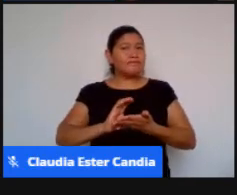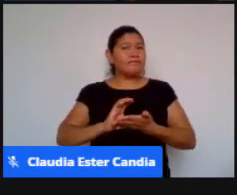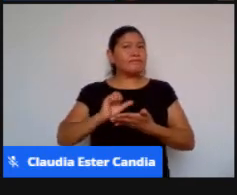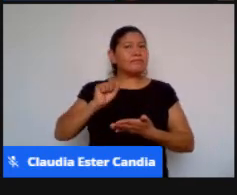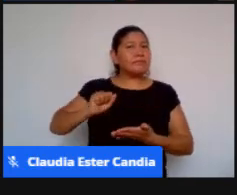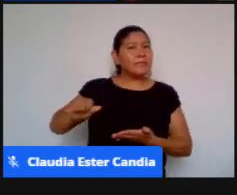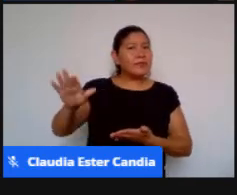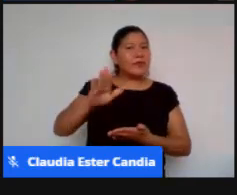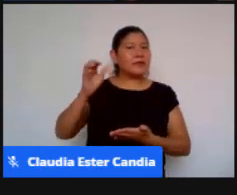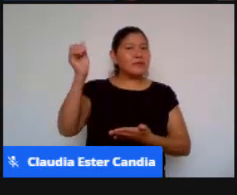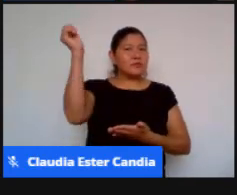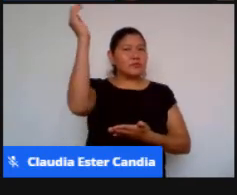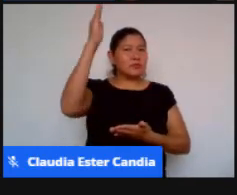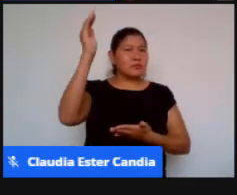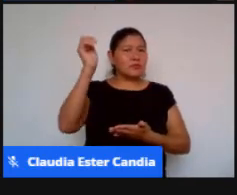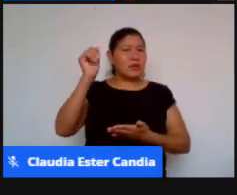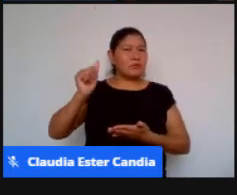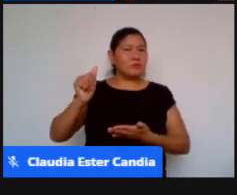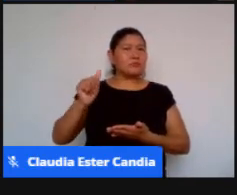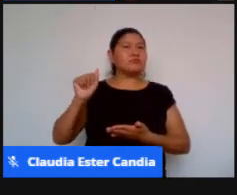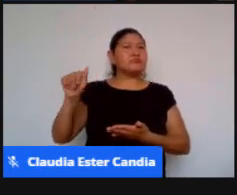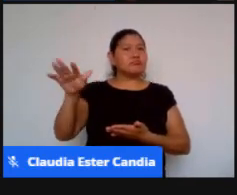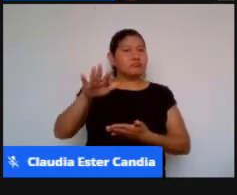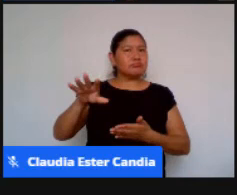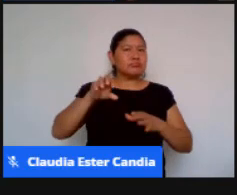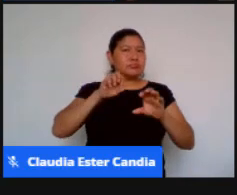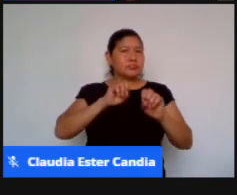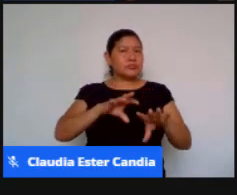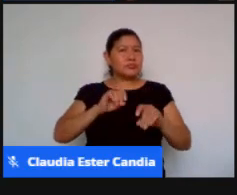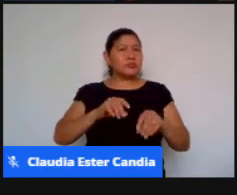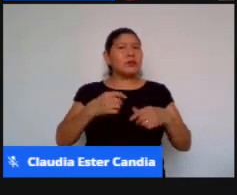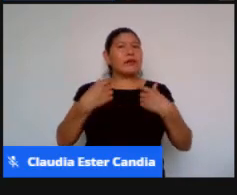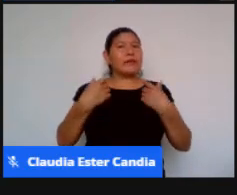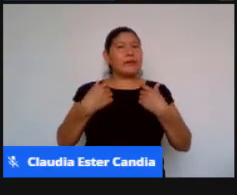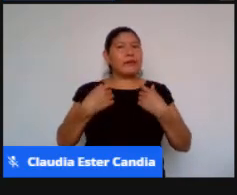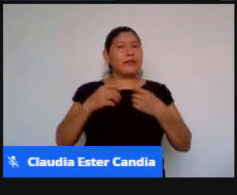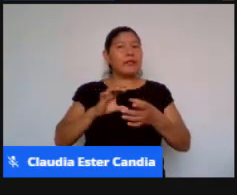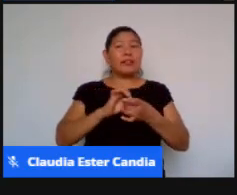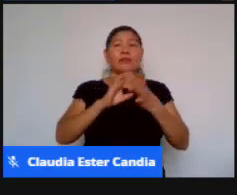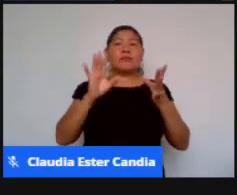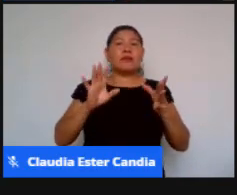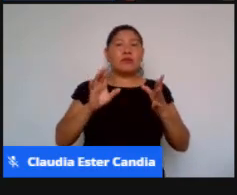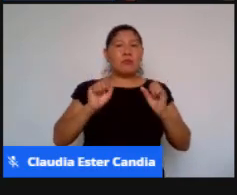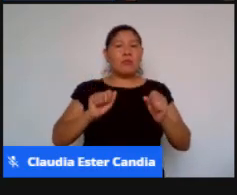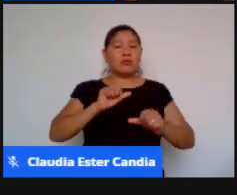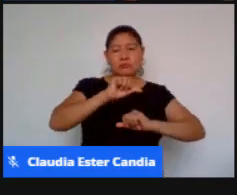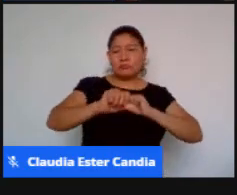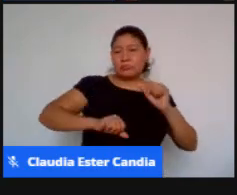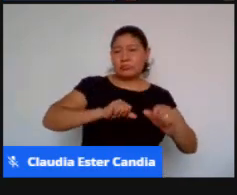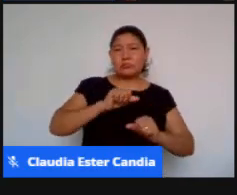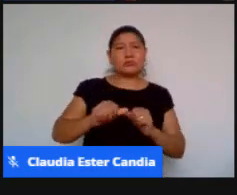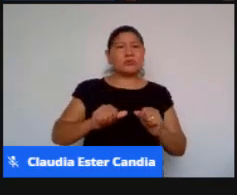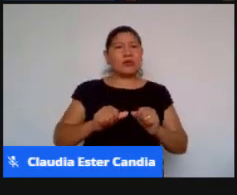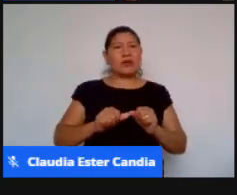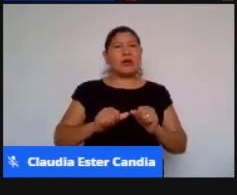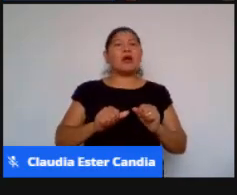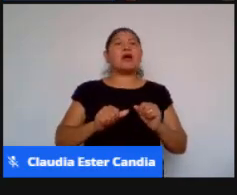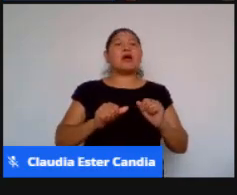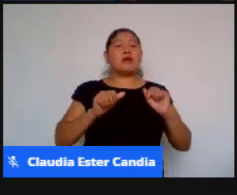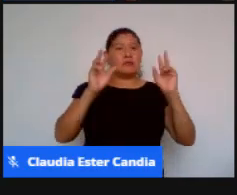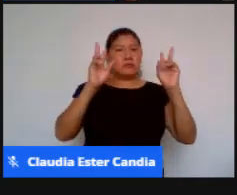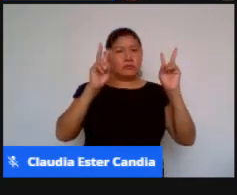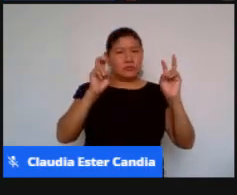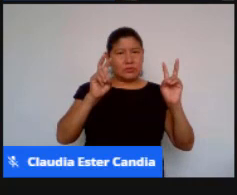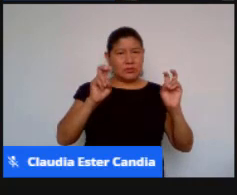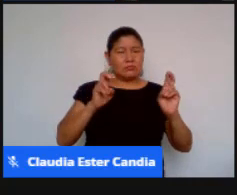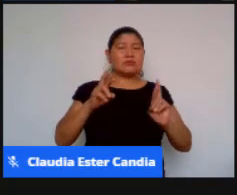nós modificarmos um pouco os nossos currículos. Por quê? Porque esse ano de